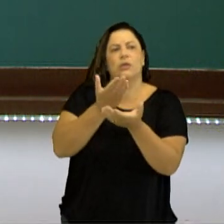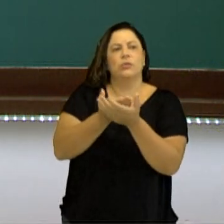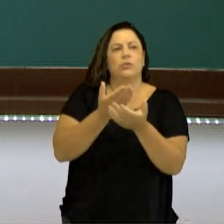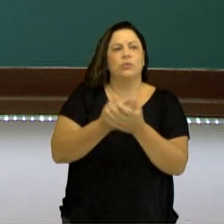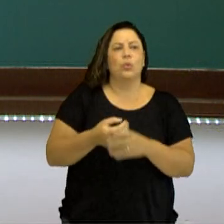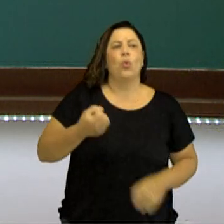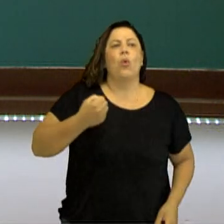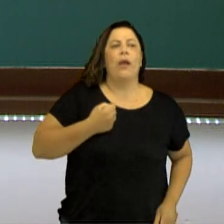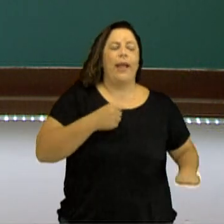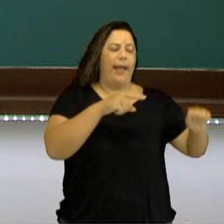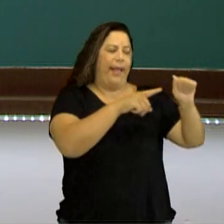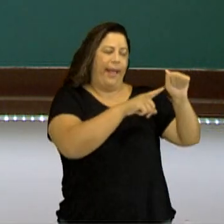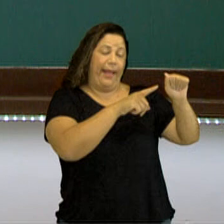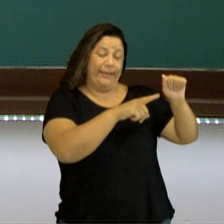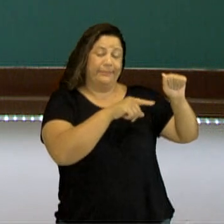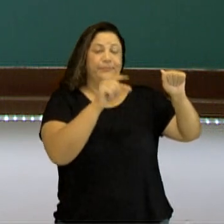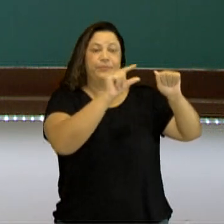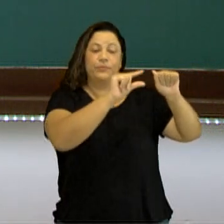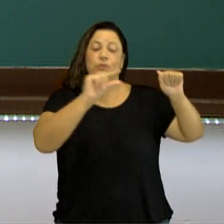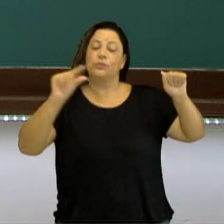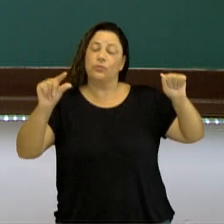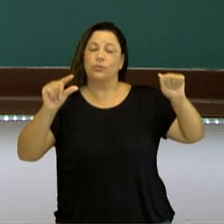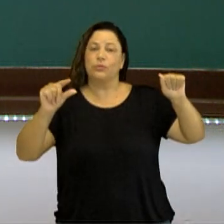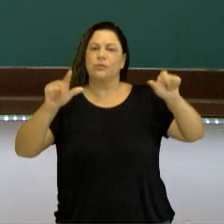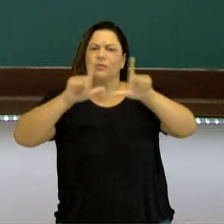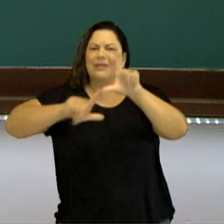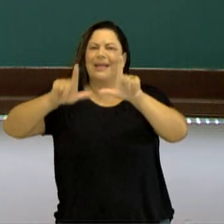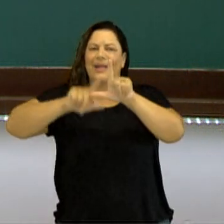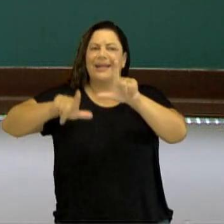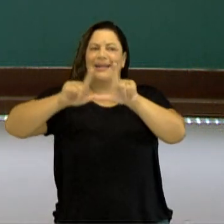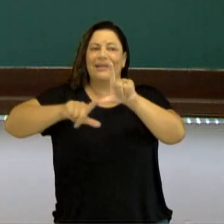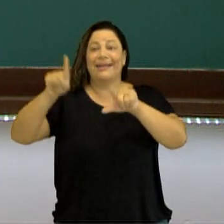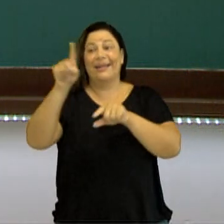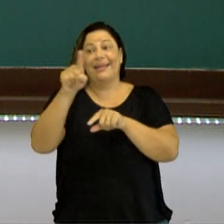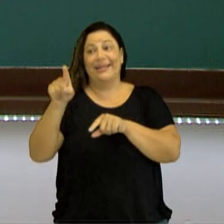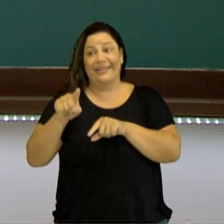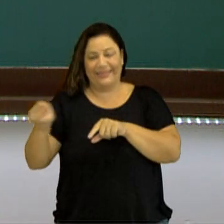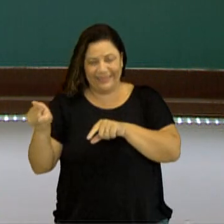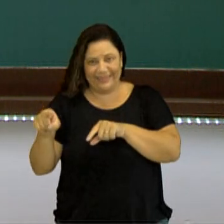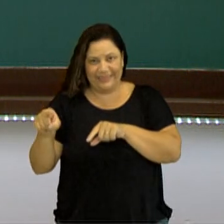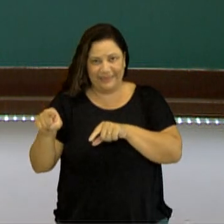O número atômico é representado pela letra, lembram? Letra Z.